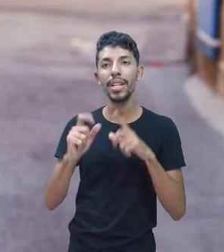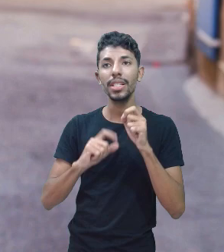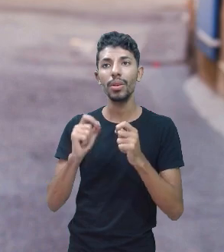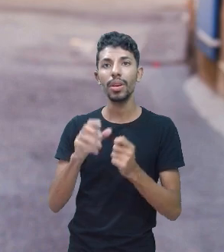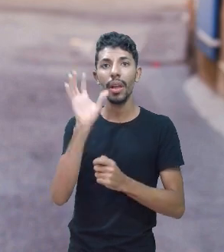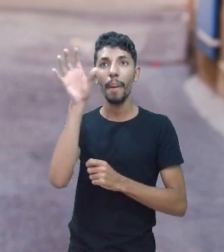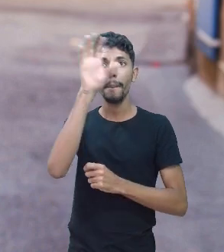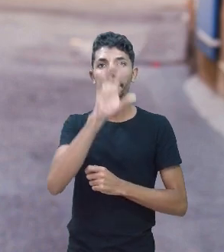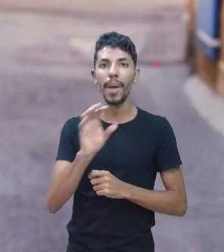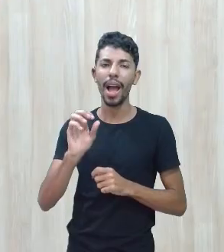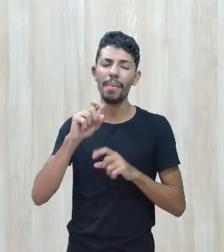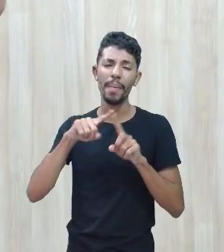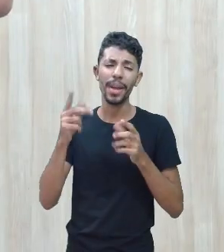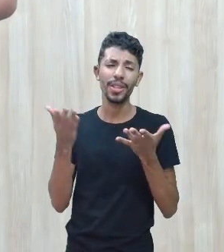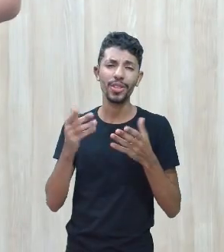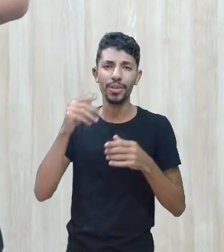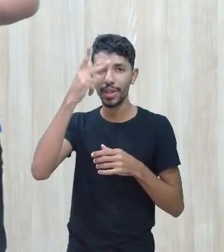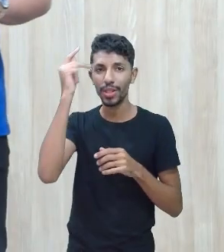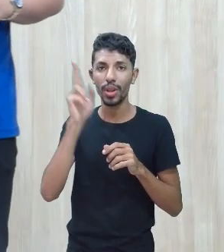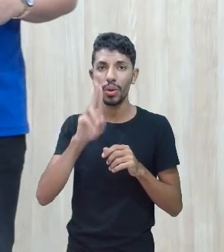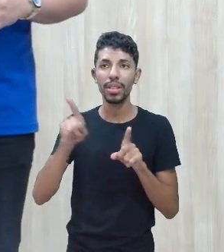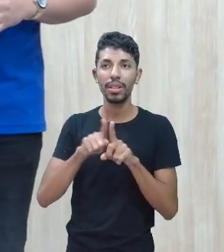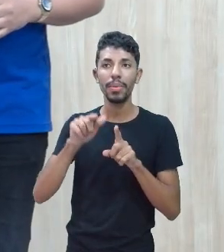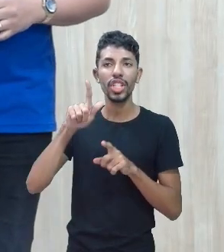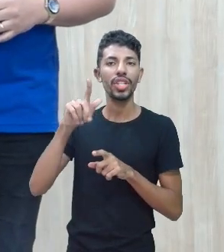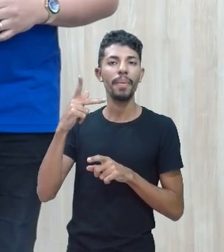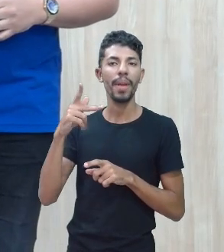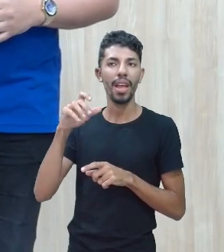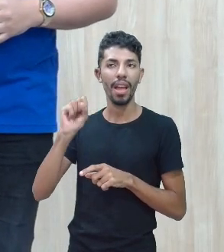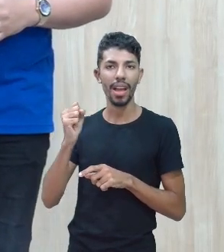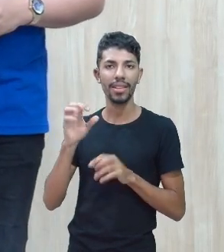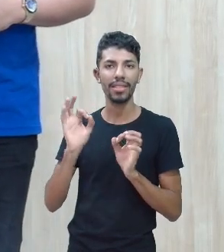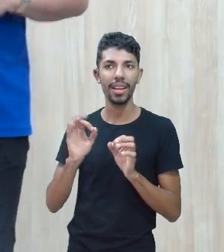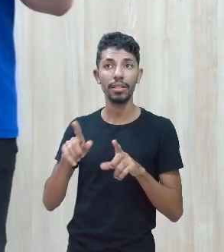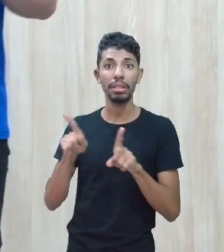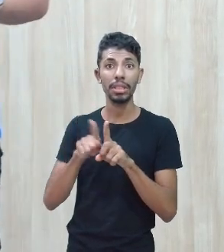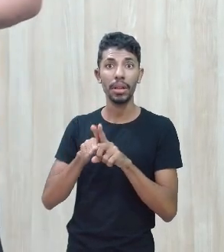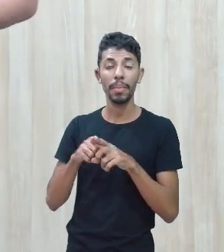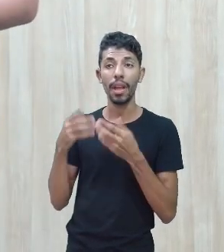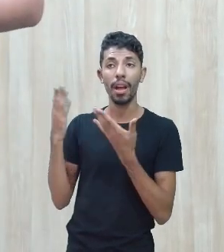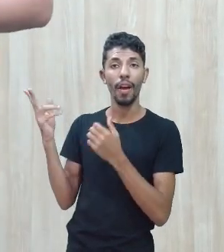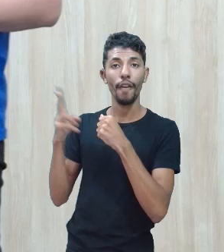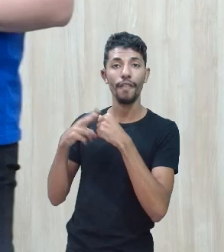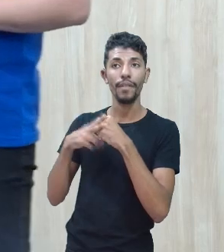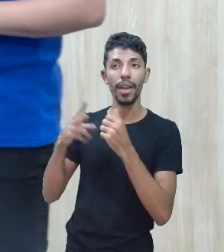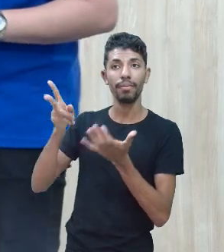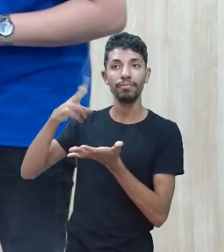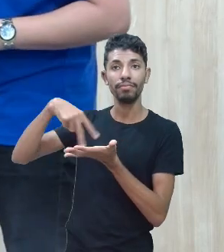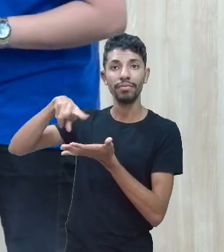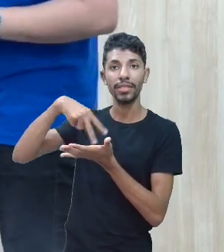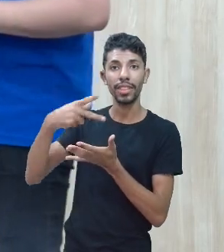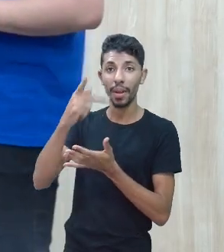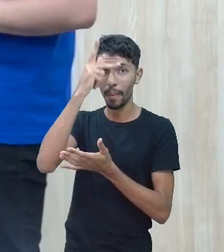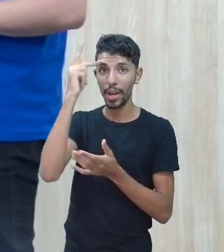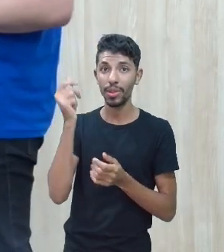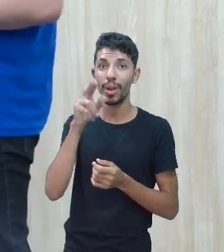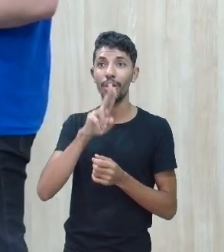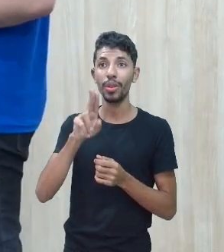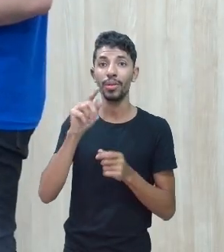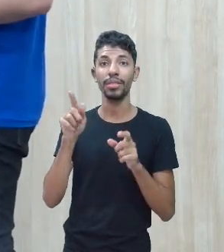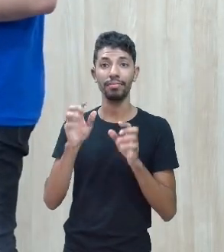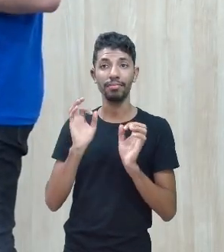mais GPS, né? Mas precisa mais de um mapa. E também podemos usar o verbo dancing. Tá aí, galera do passinho?